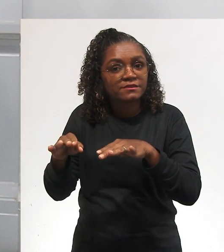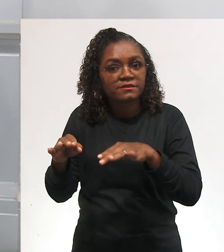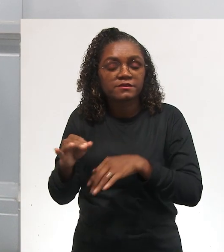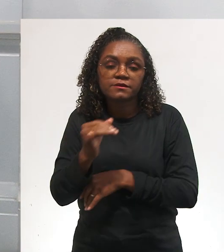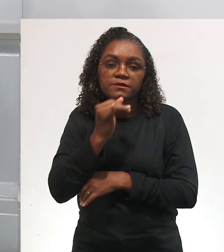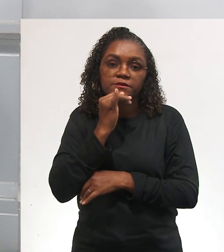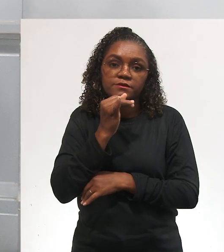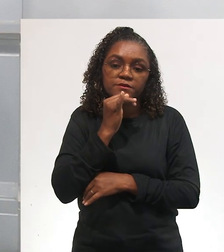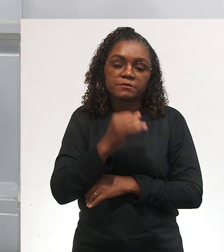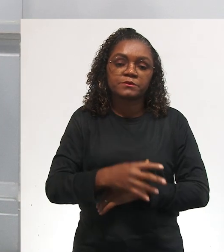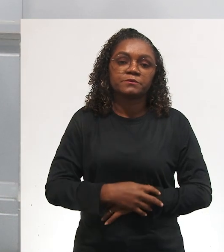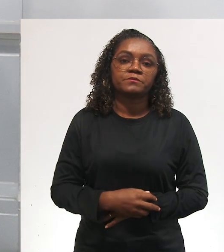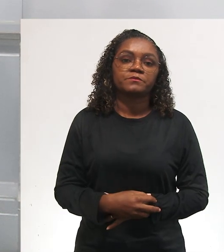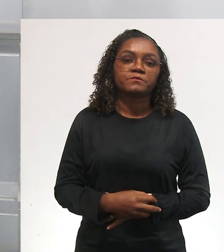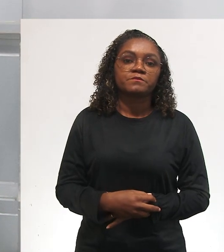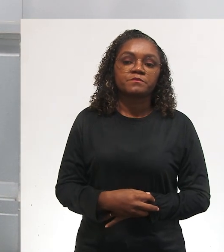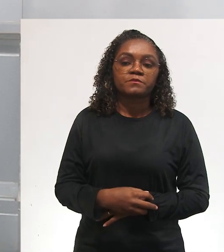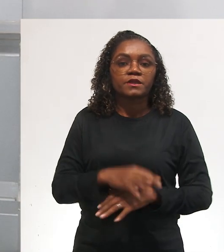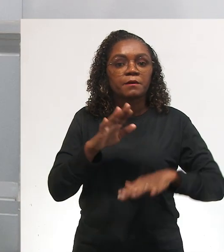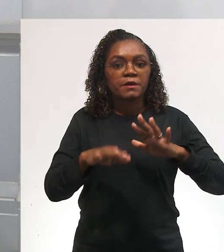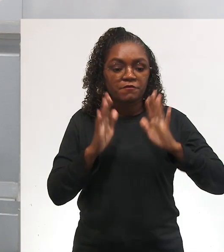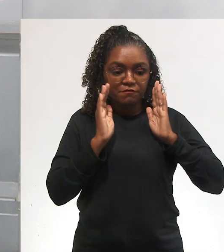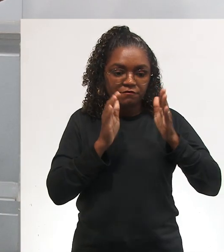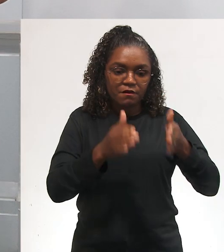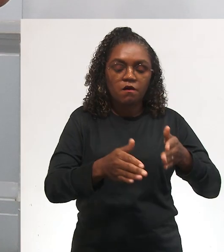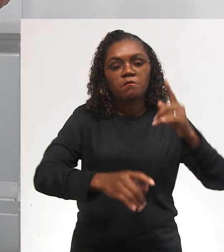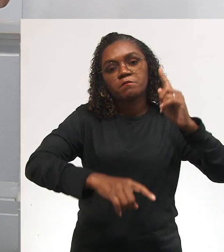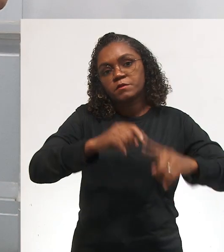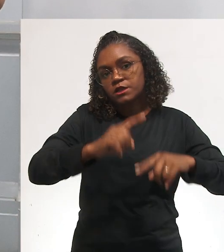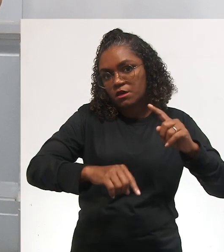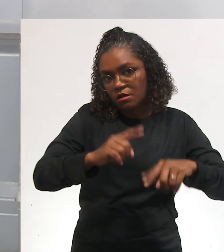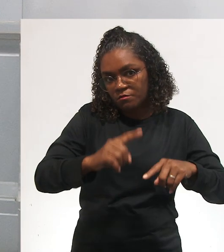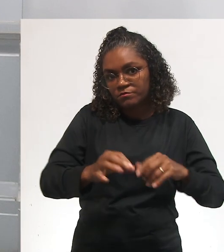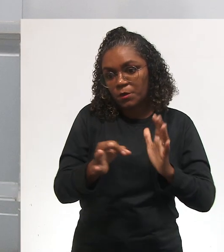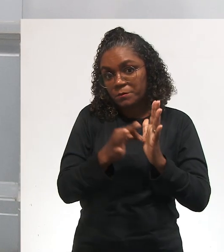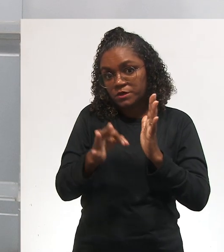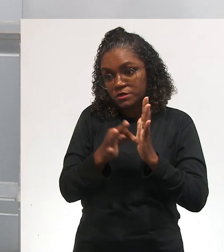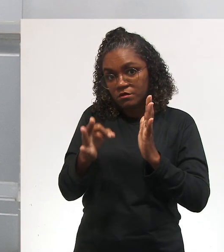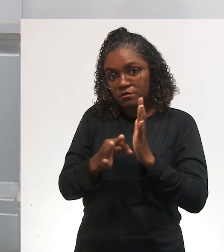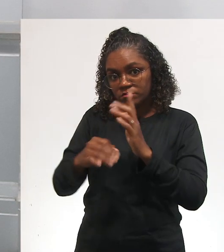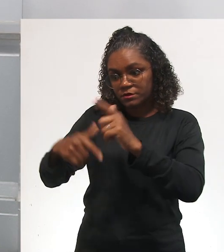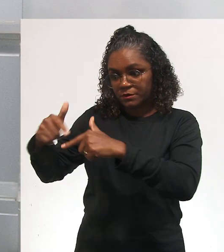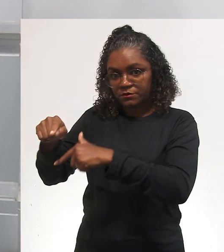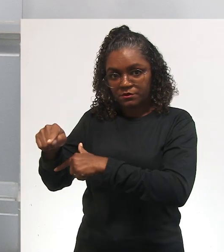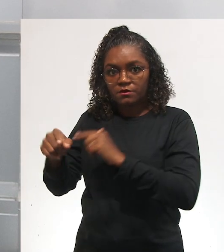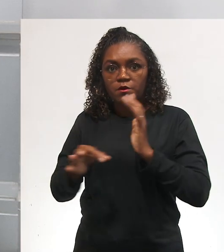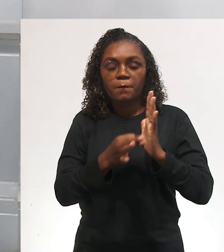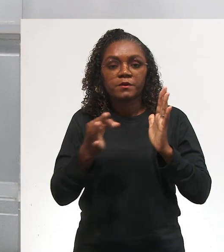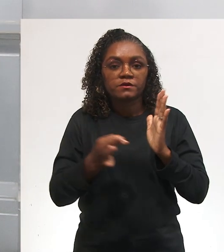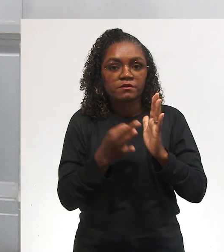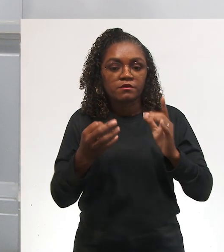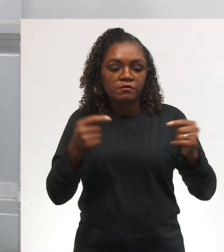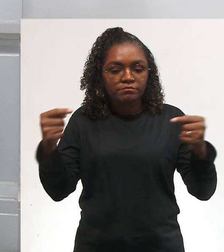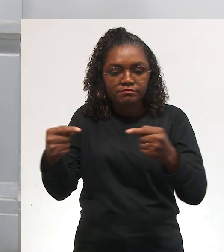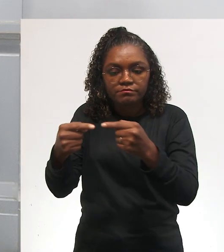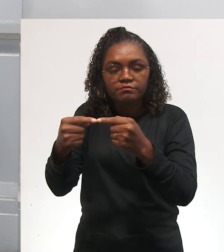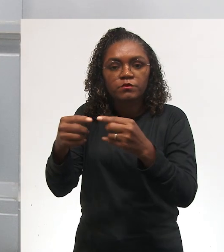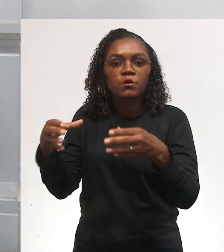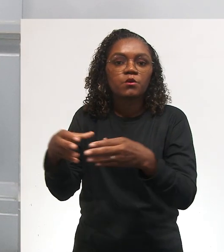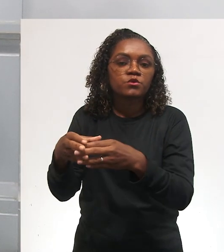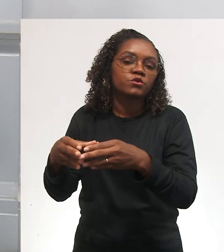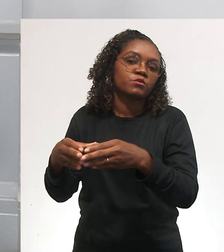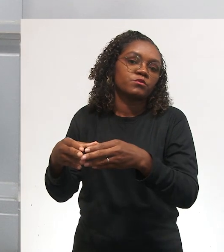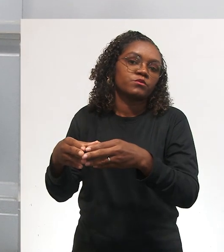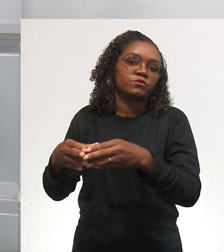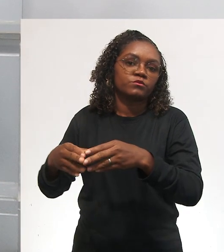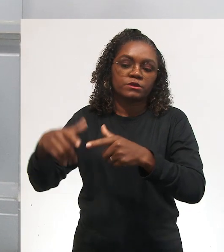ligadas, vamos supor, aos equipamentos, ou elas podem estar ligadas às pessoas,